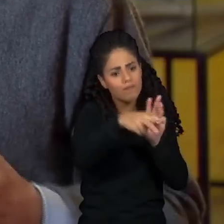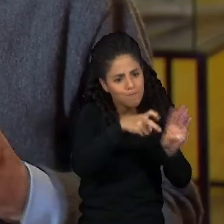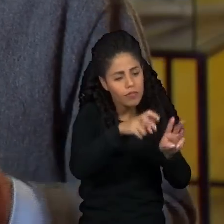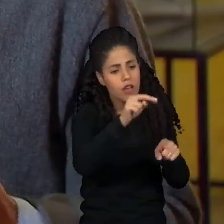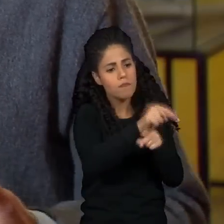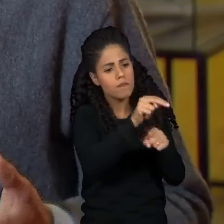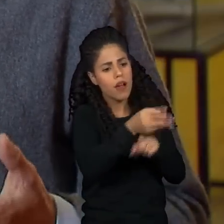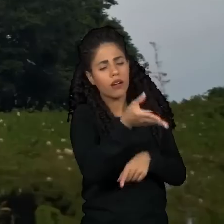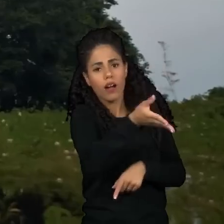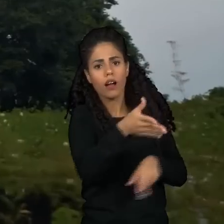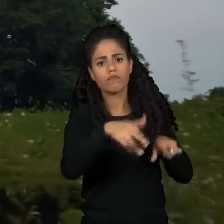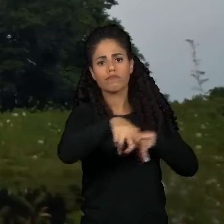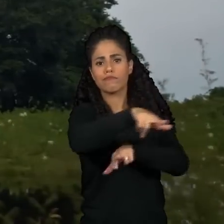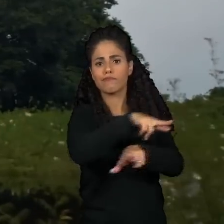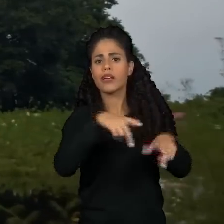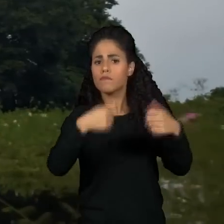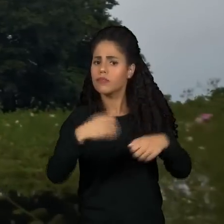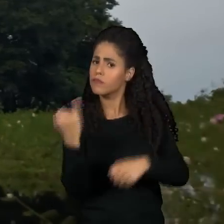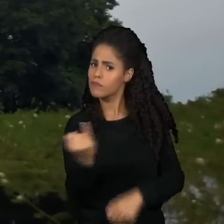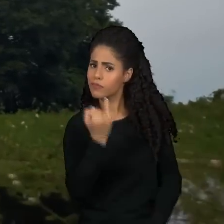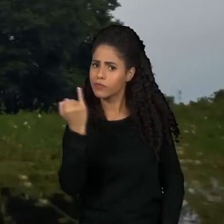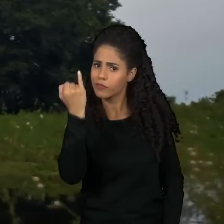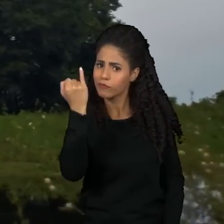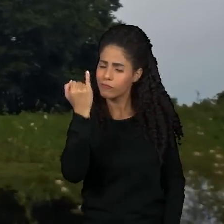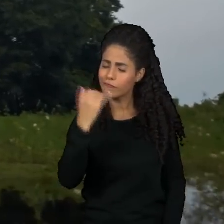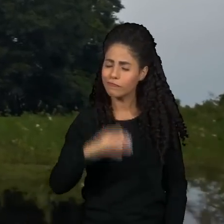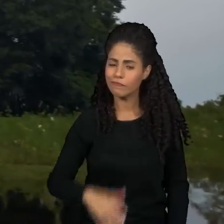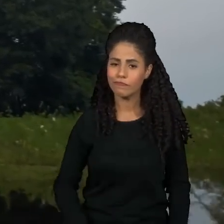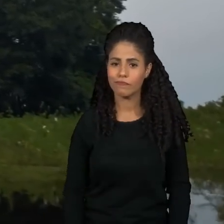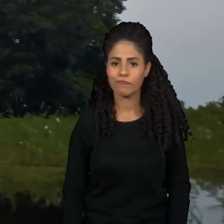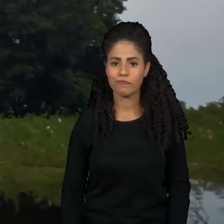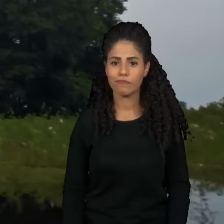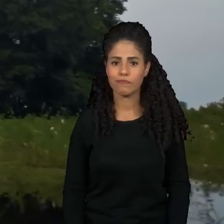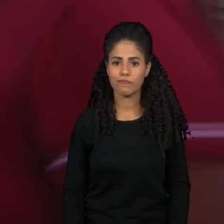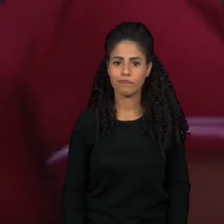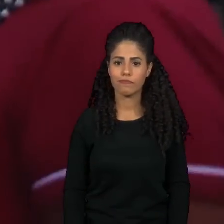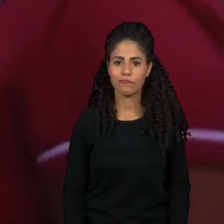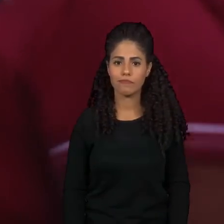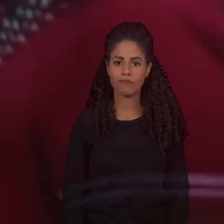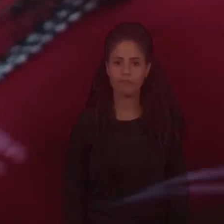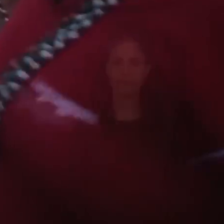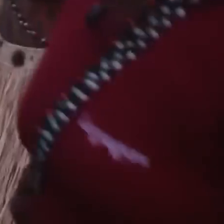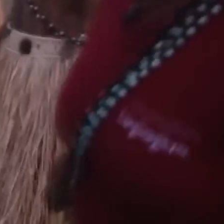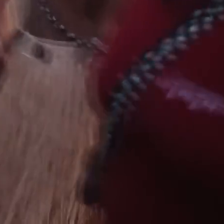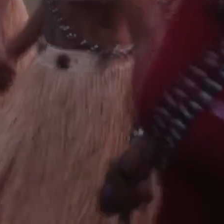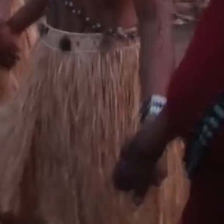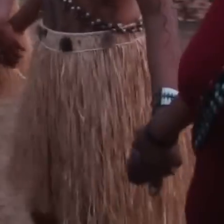é a valorização da diversidade.